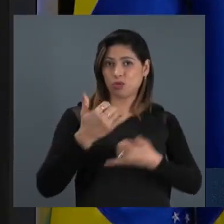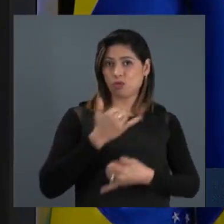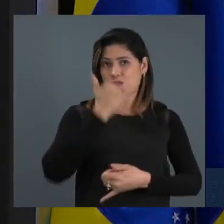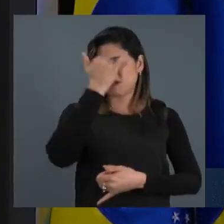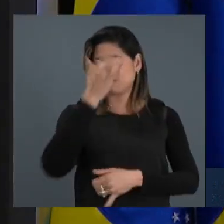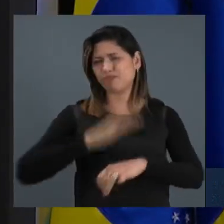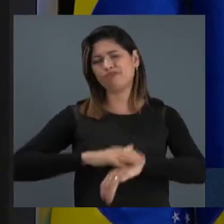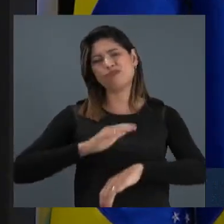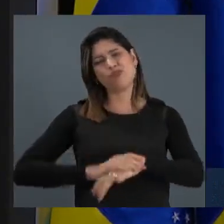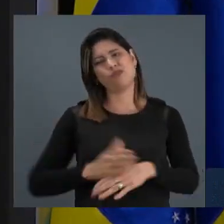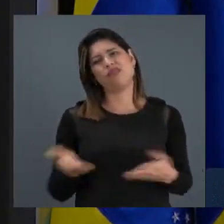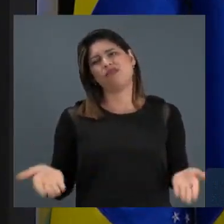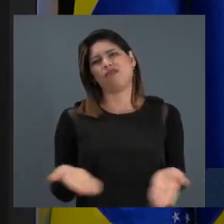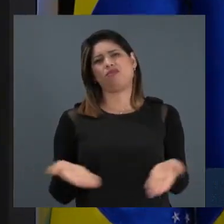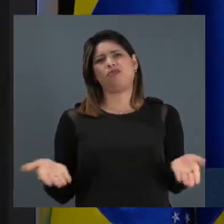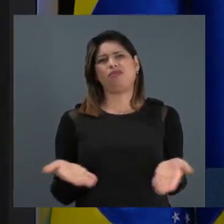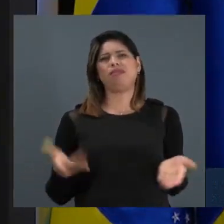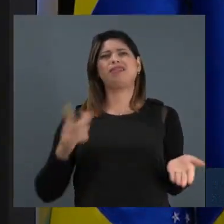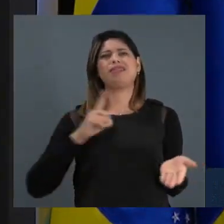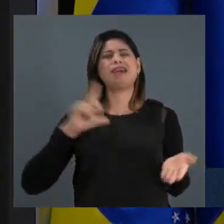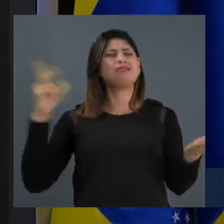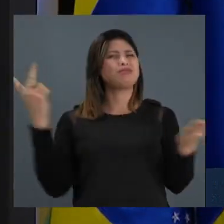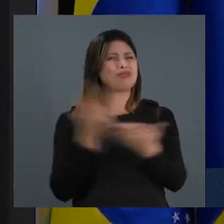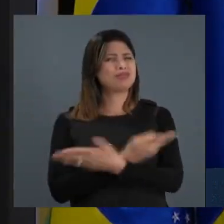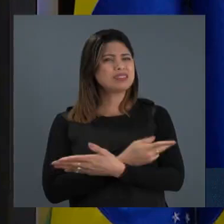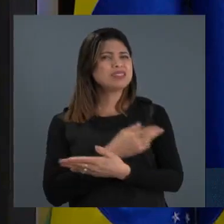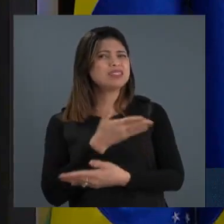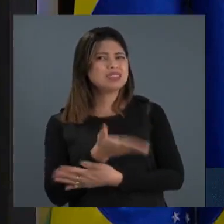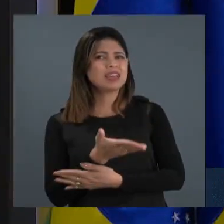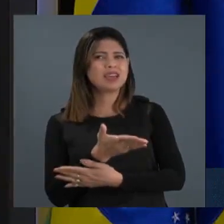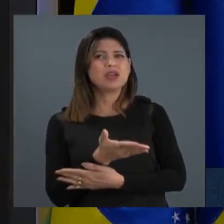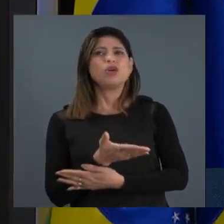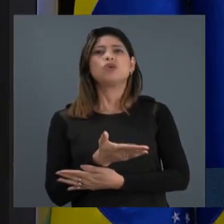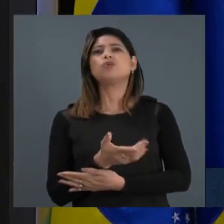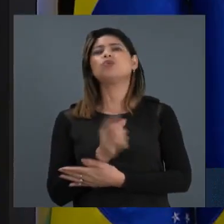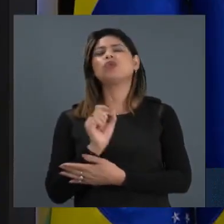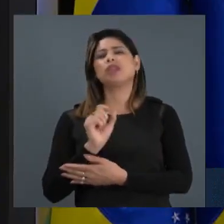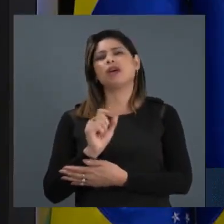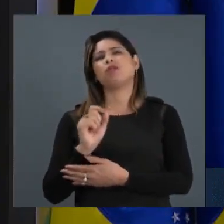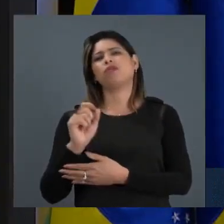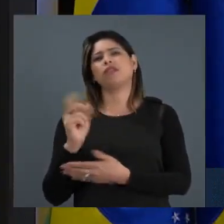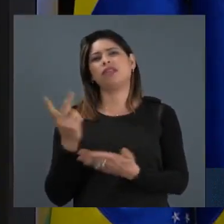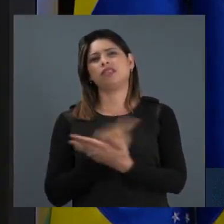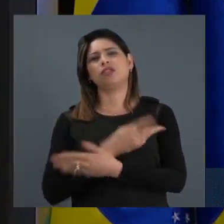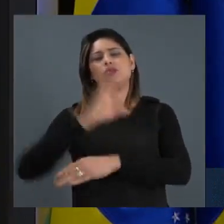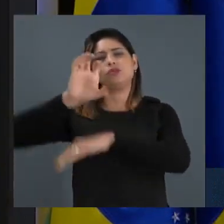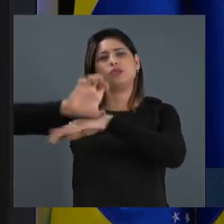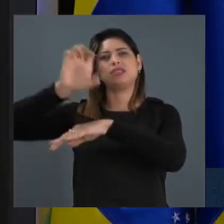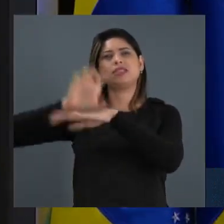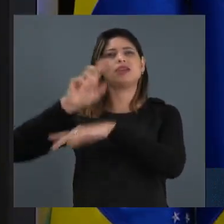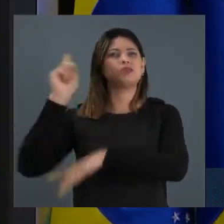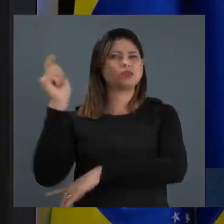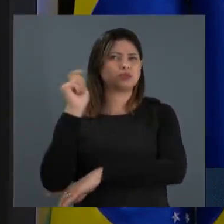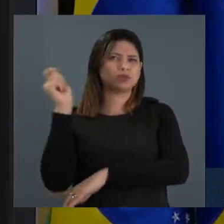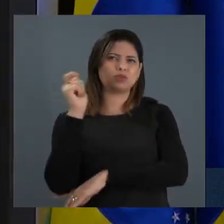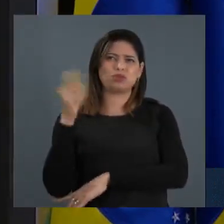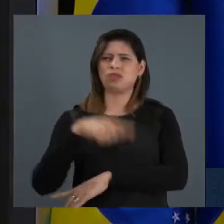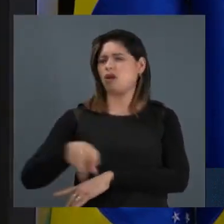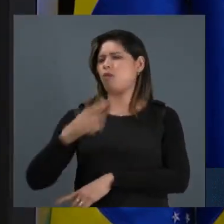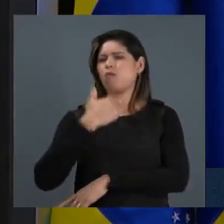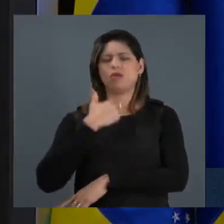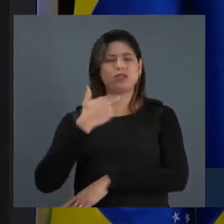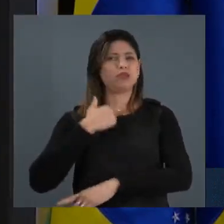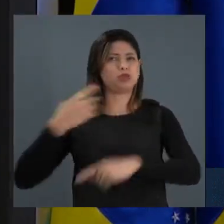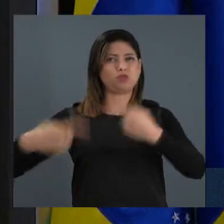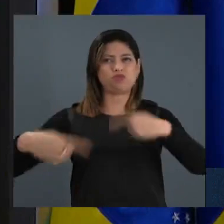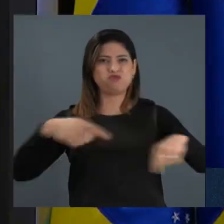momento como esse, de tragédia dos nossas irmãs e irmãos do Rio Grande do Sul. Jamais poderíamos debater um assunto desse,